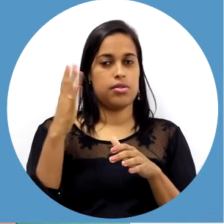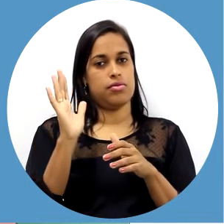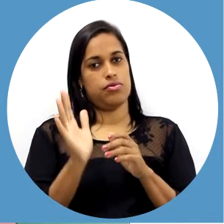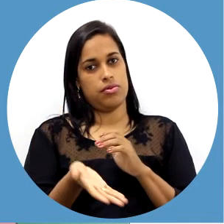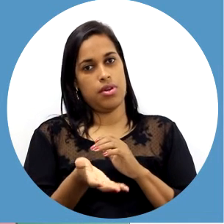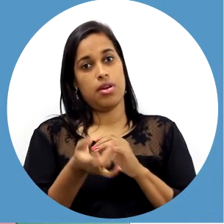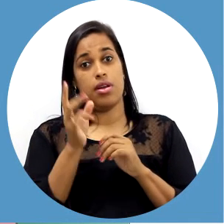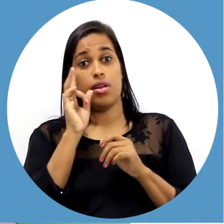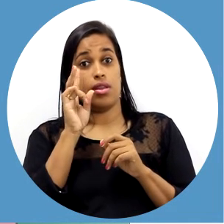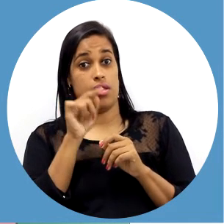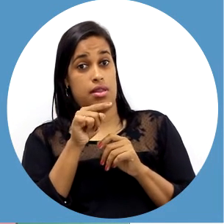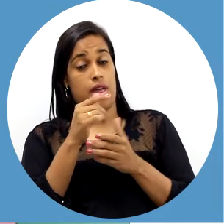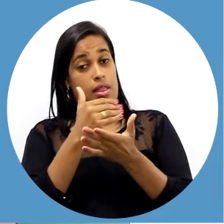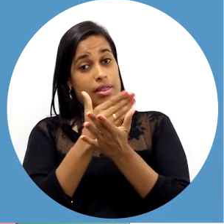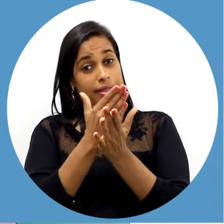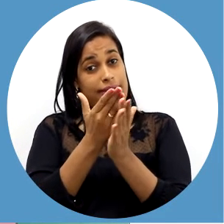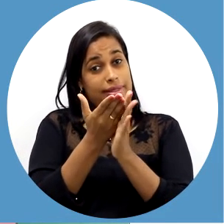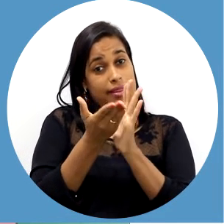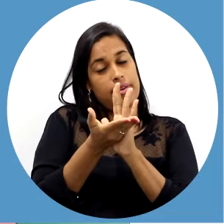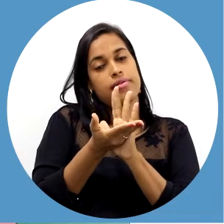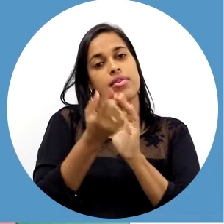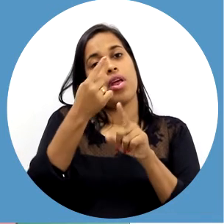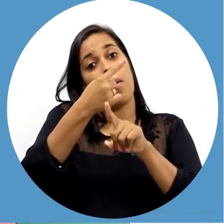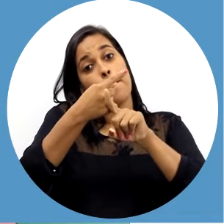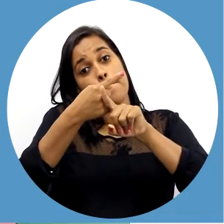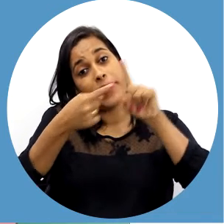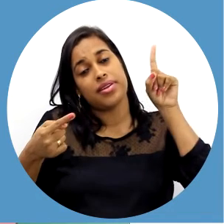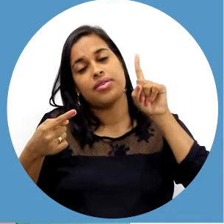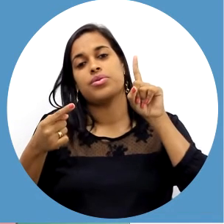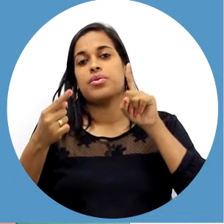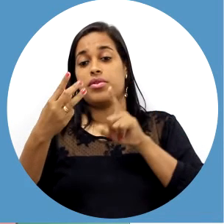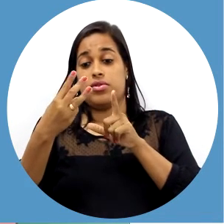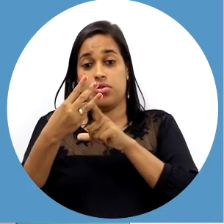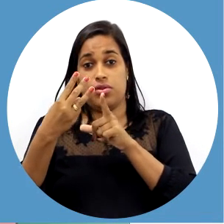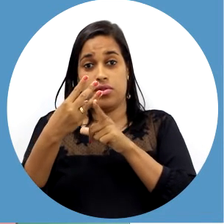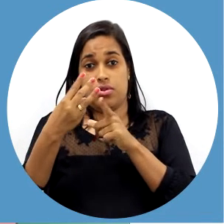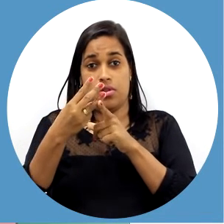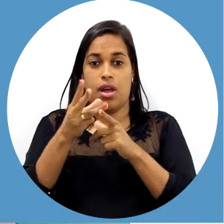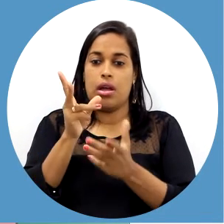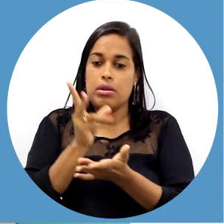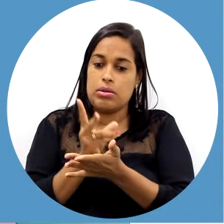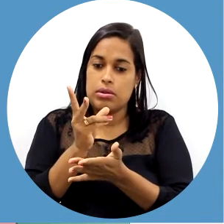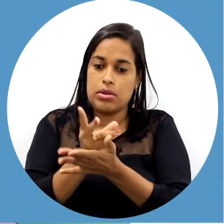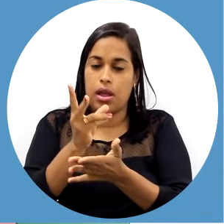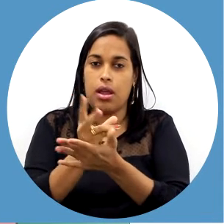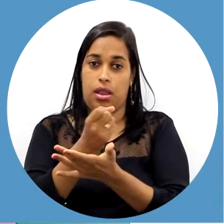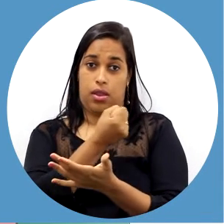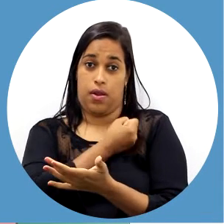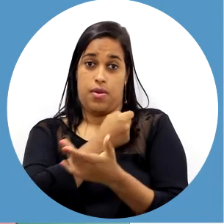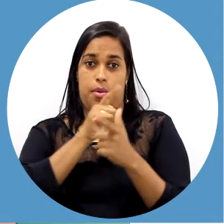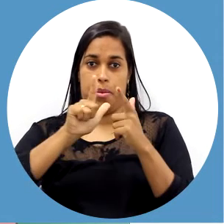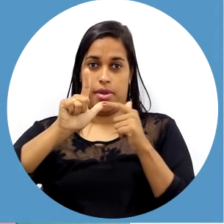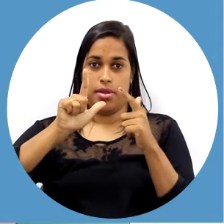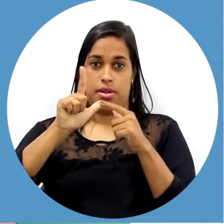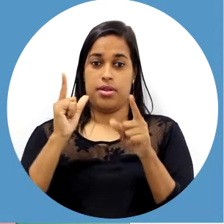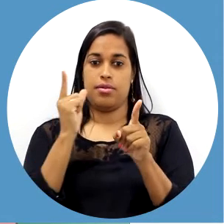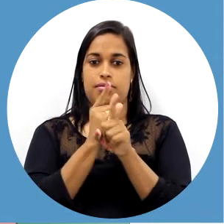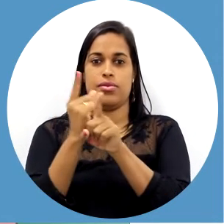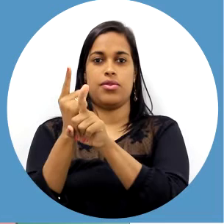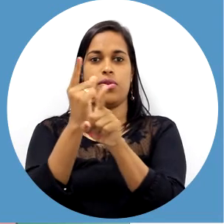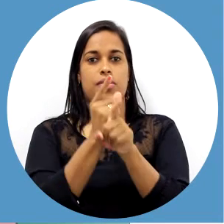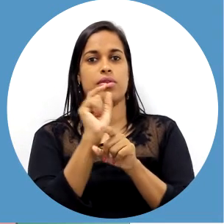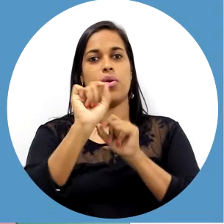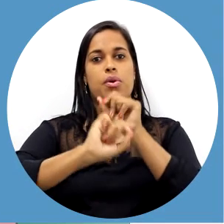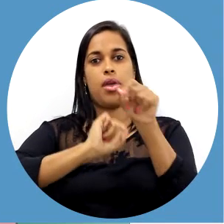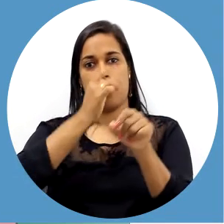passada, que ele é dividido ao meio e os 3 primeiros sequências de números e letras